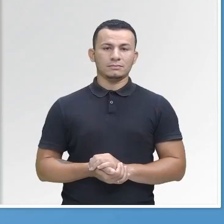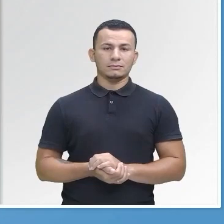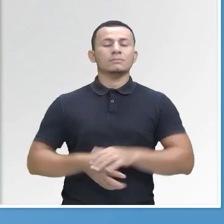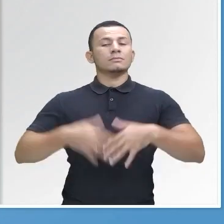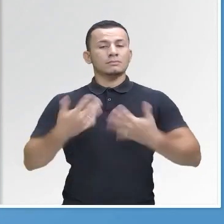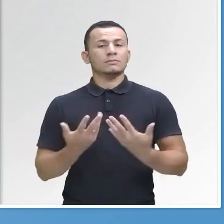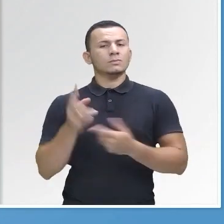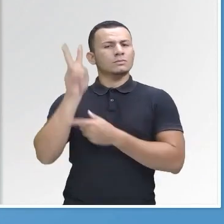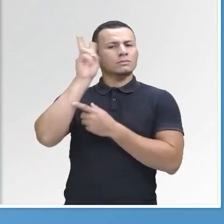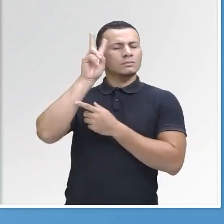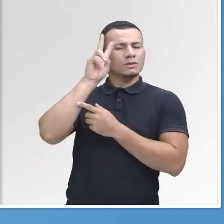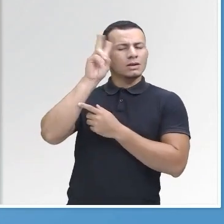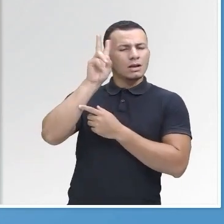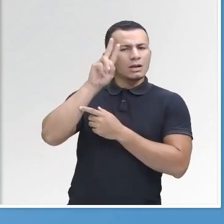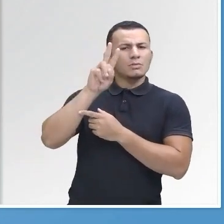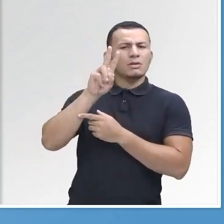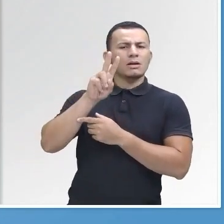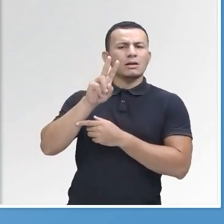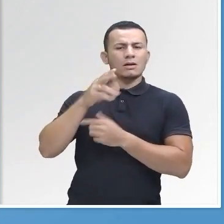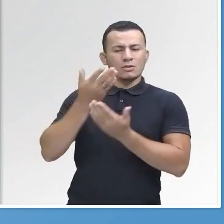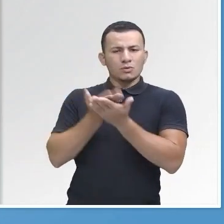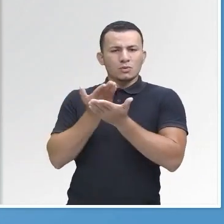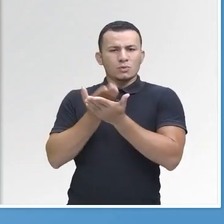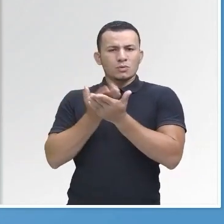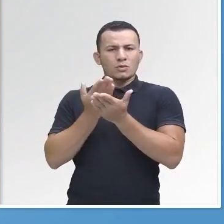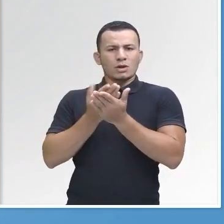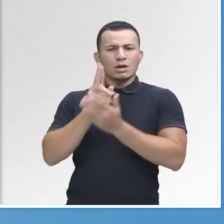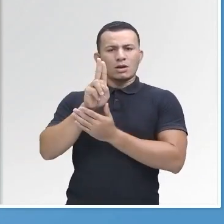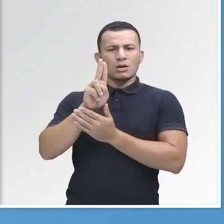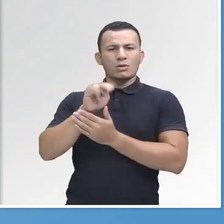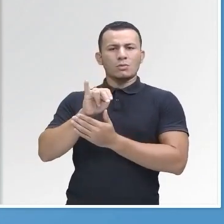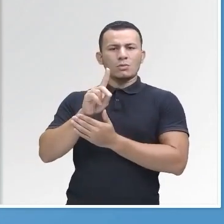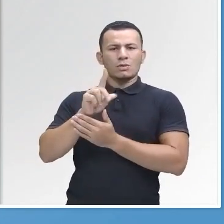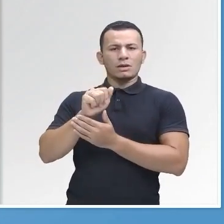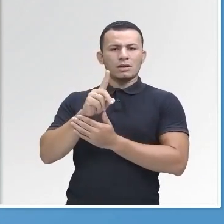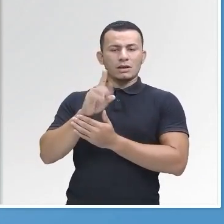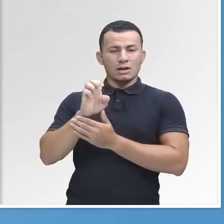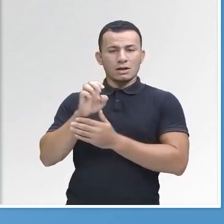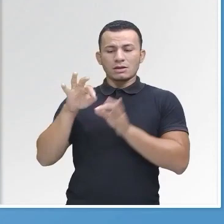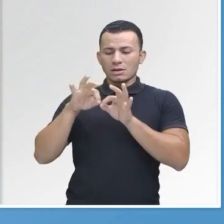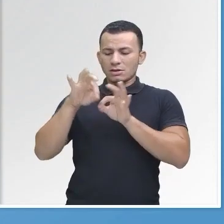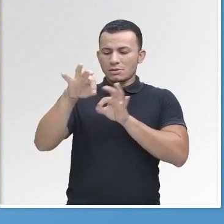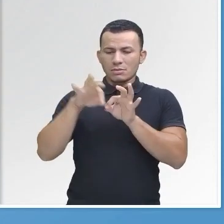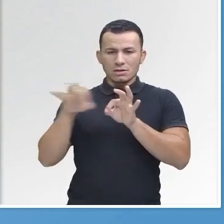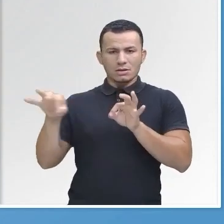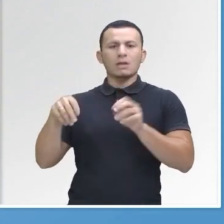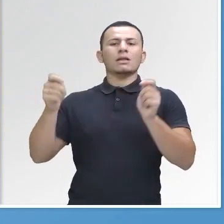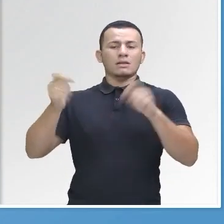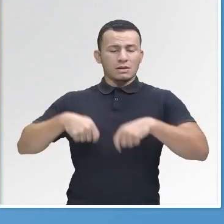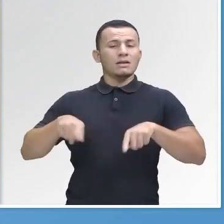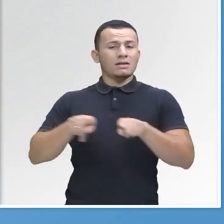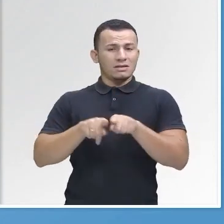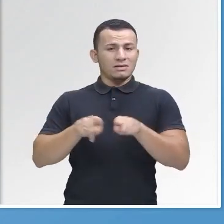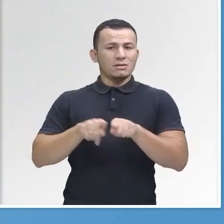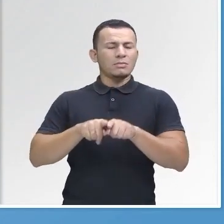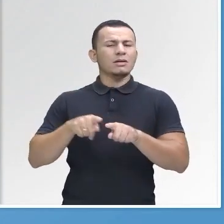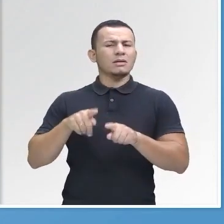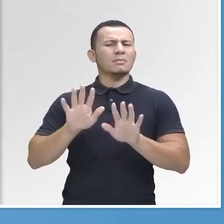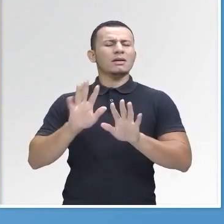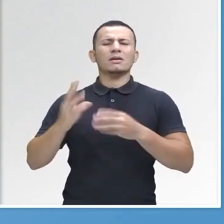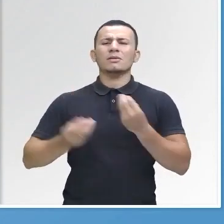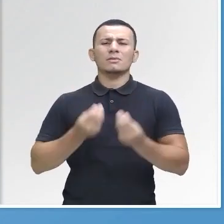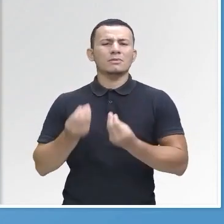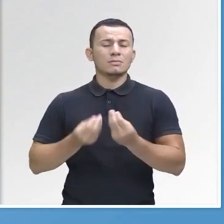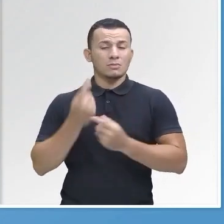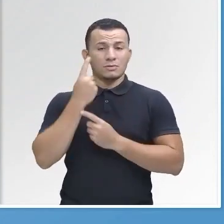das nossas aulas de unidades de medida? As frações também podem vir como representações de unidades de medida, tá certo? Como assim, professor?